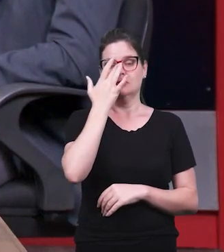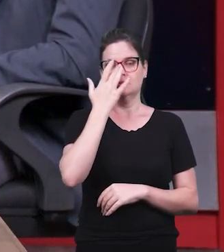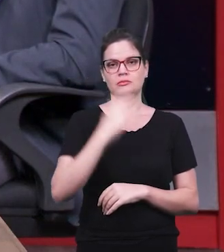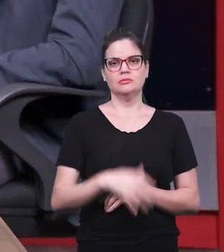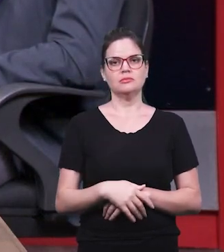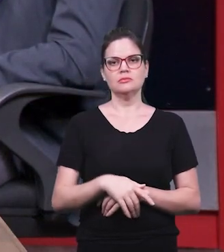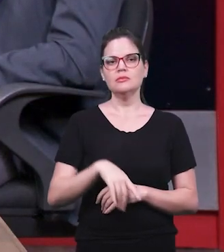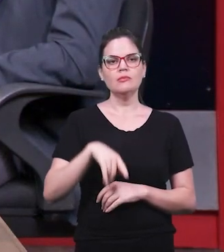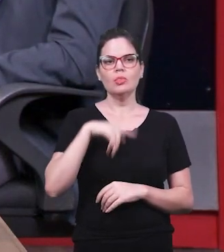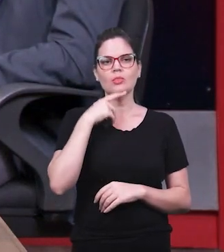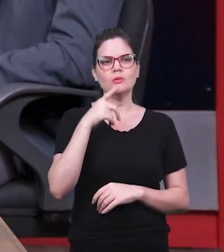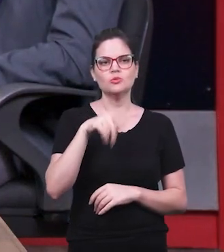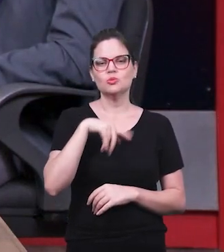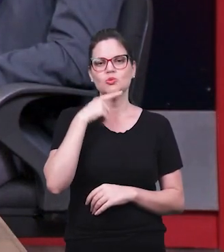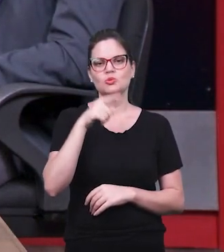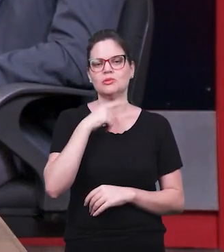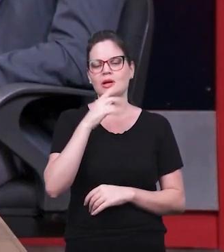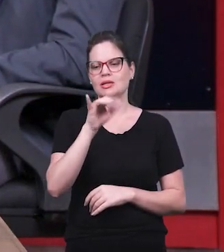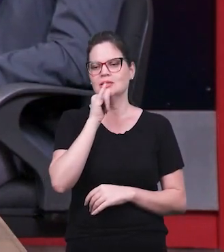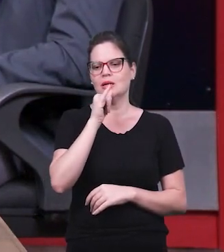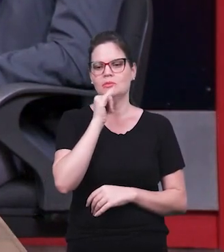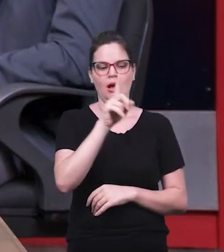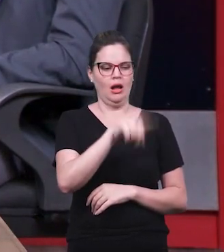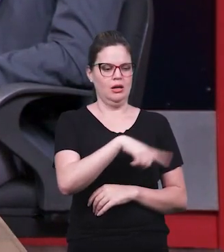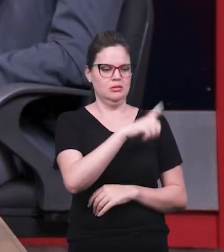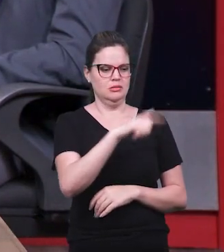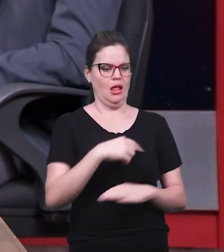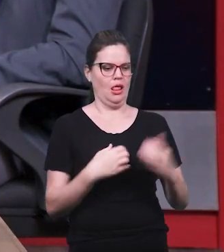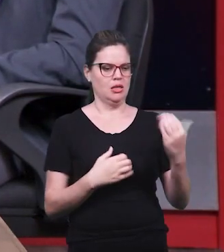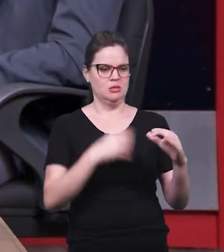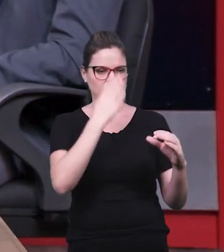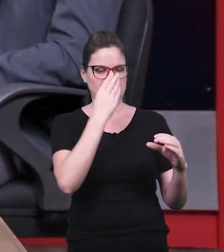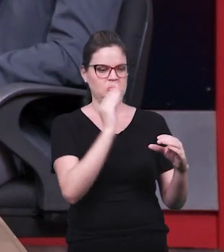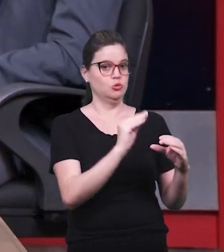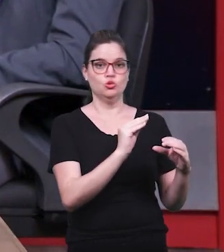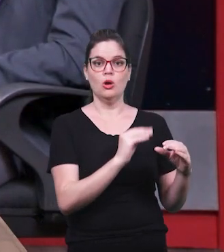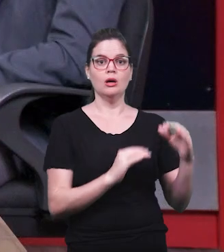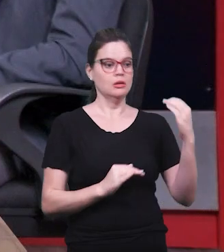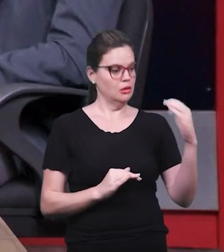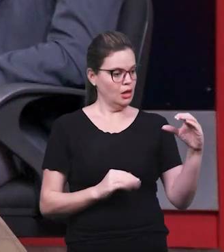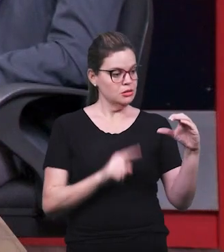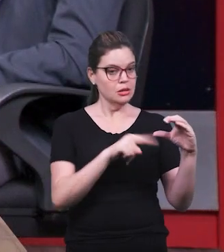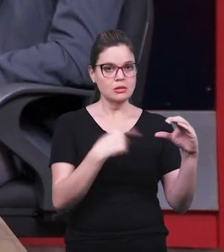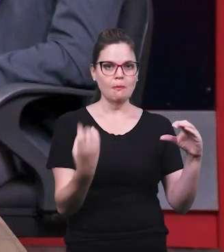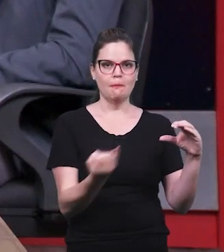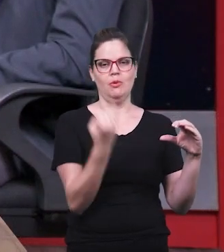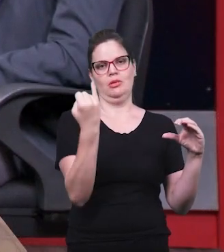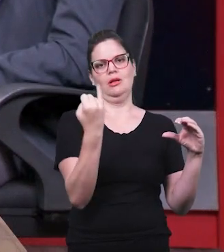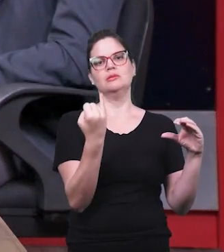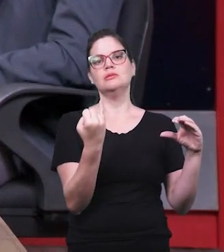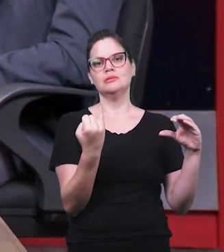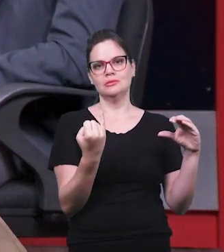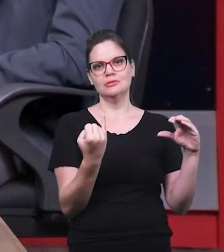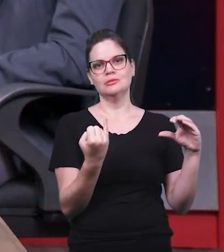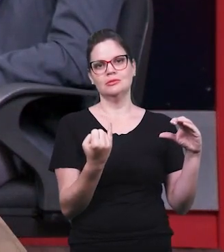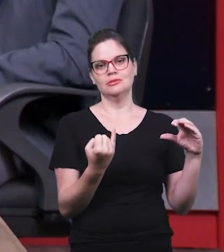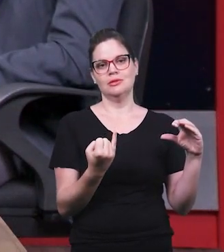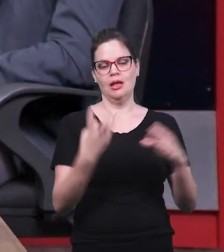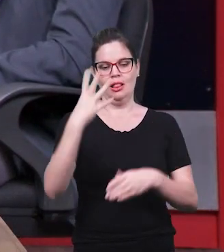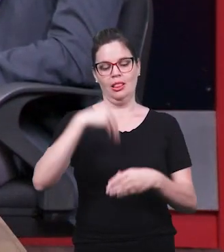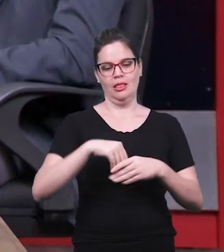como anular a ciência, muito pelo contrário. A ciência, para nós, é muito importante, né? Até no Manaim,